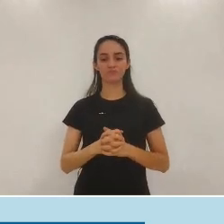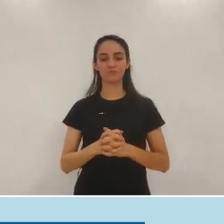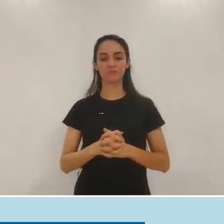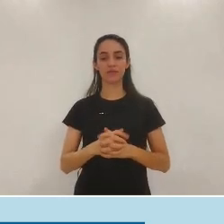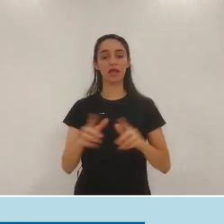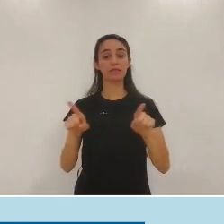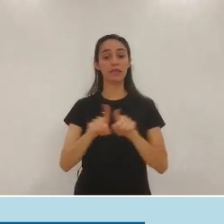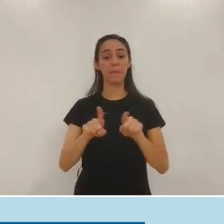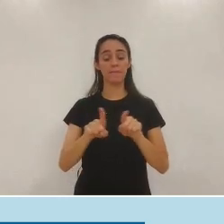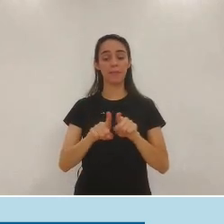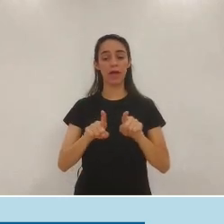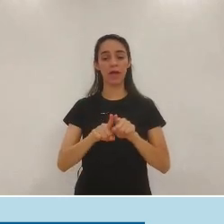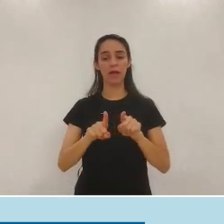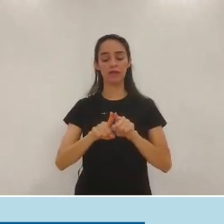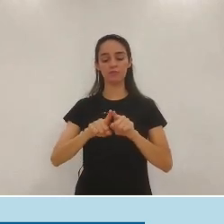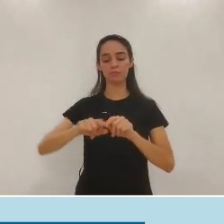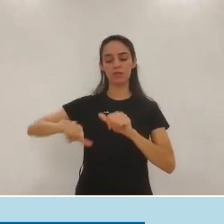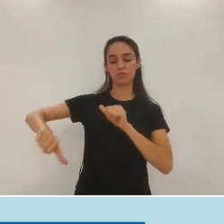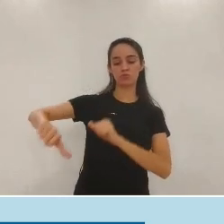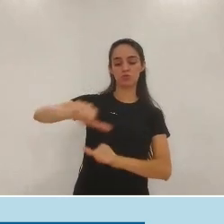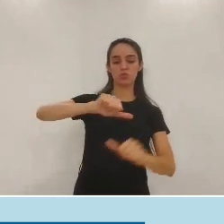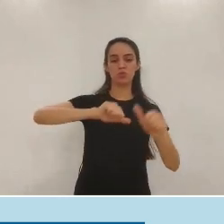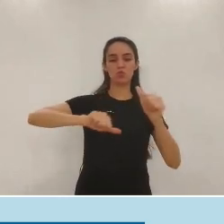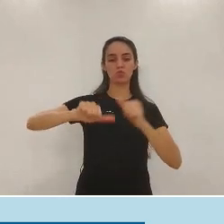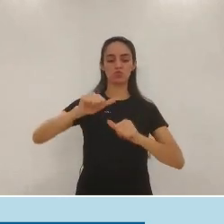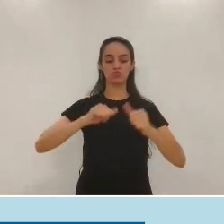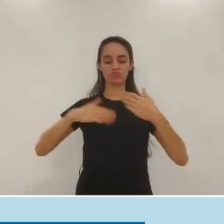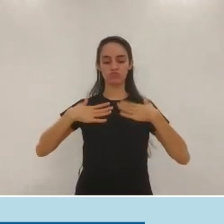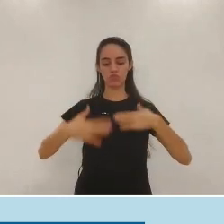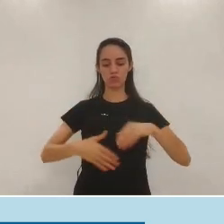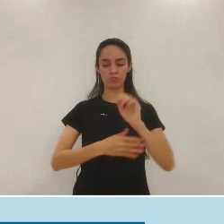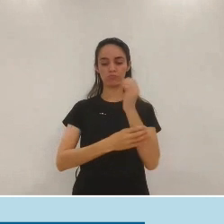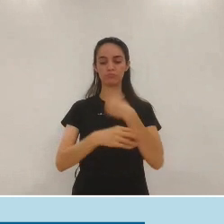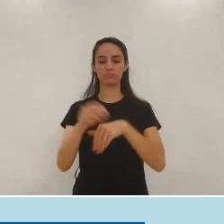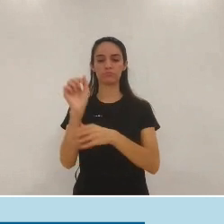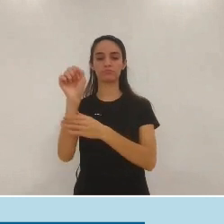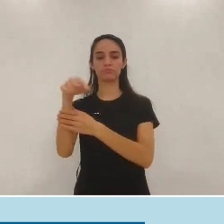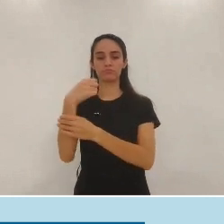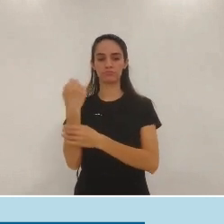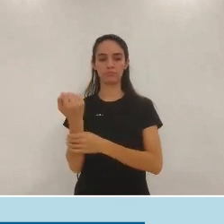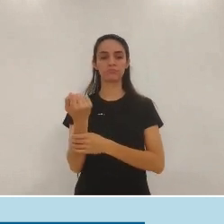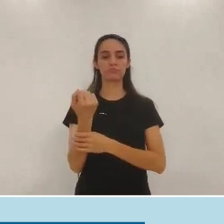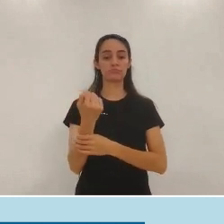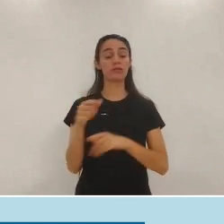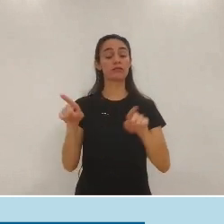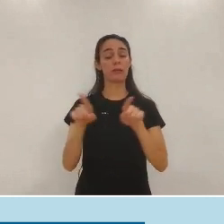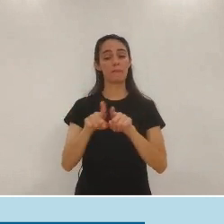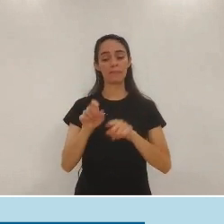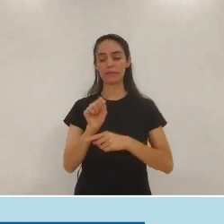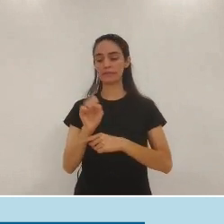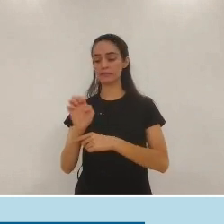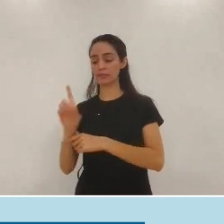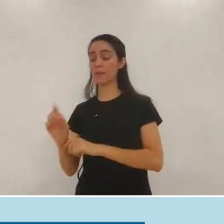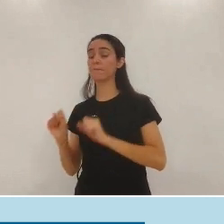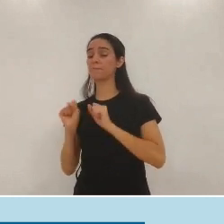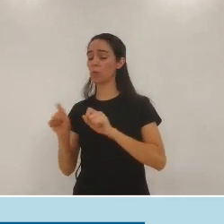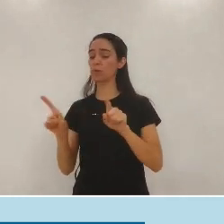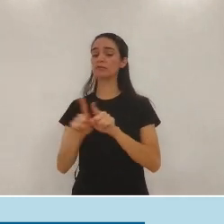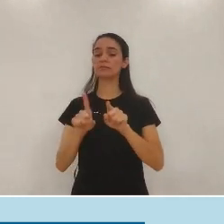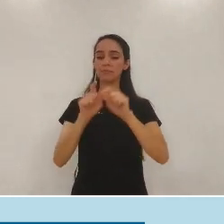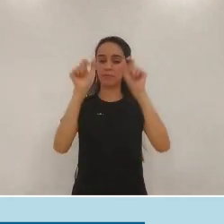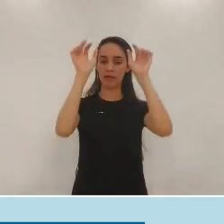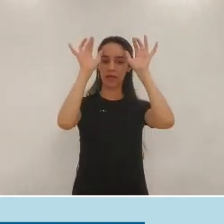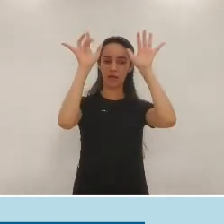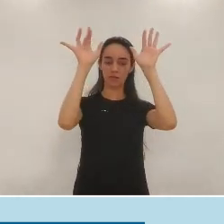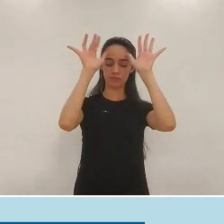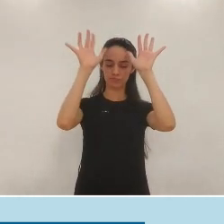motores. E obviamente, quem tem síndrome de Ehlers-Danlos pode apresentar o autismo. Então, vocês lembram do segundo slide que eu falei para vocês